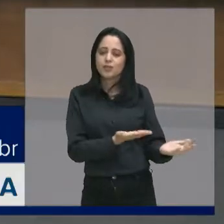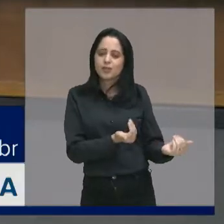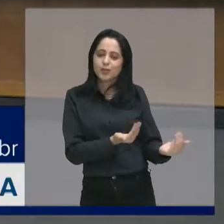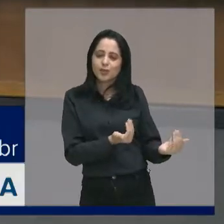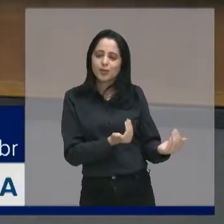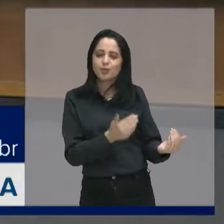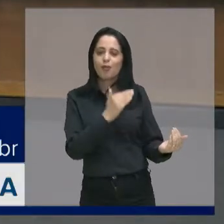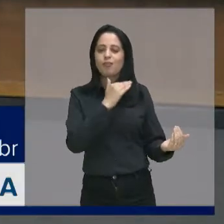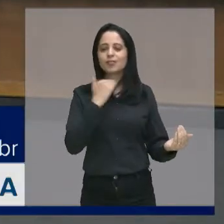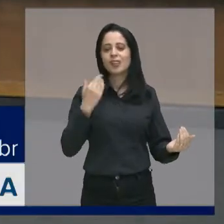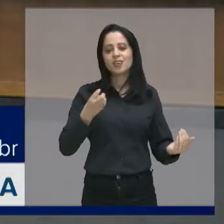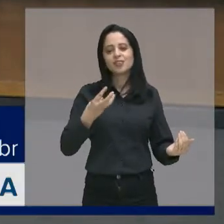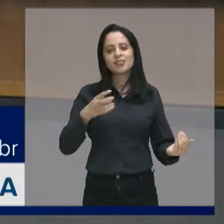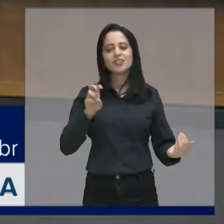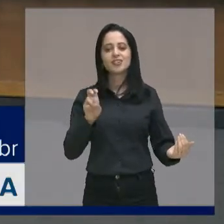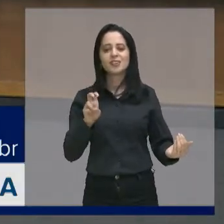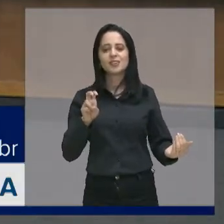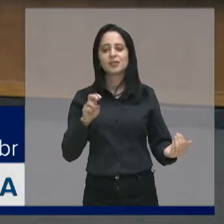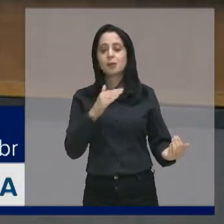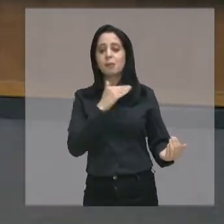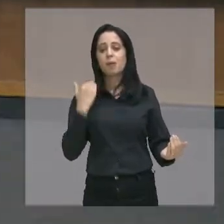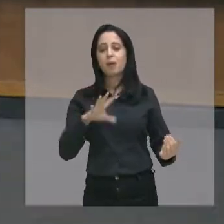se foi vítima do Covid.